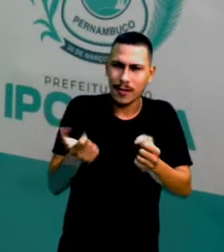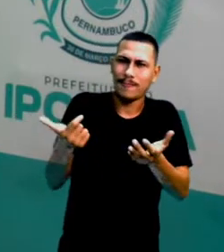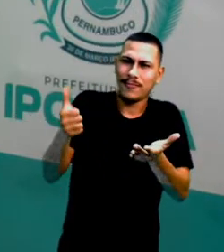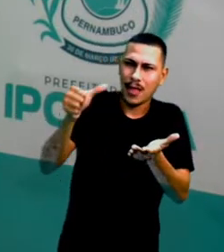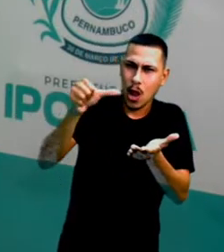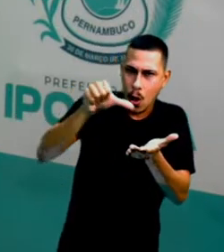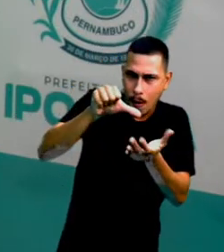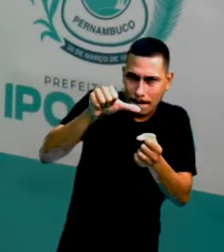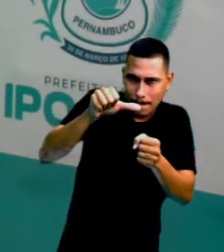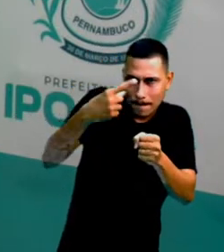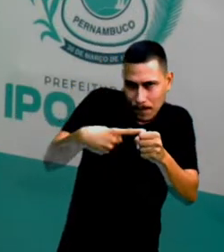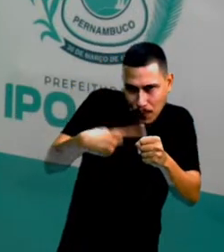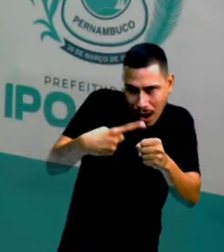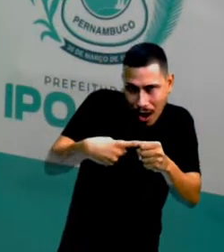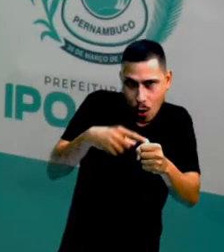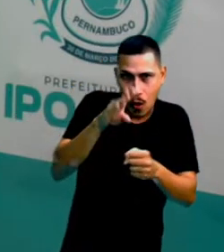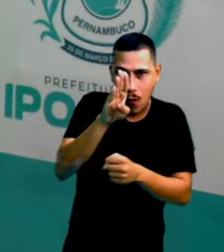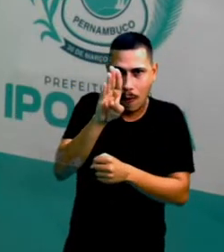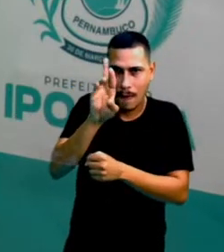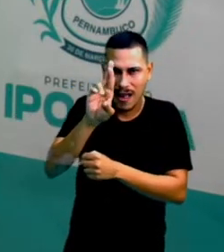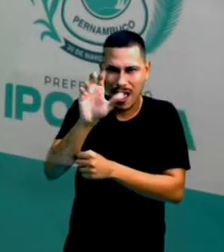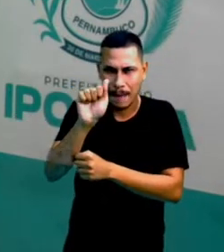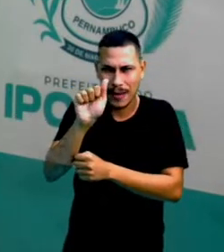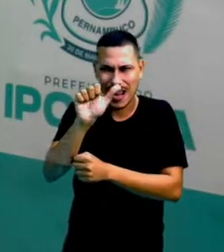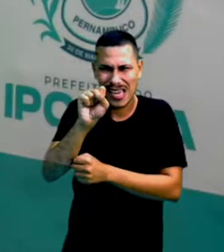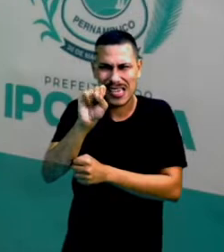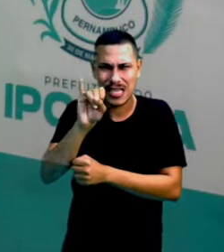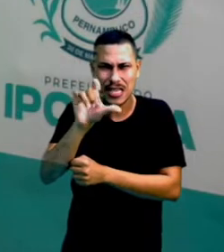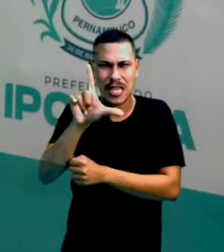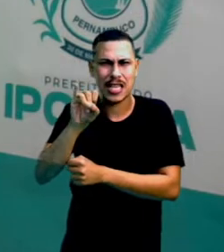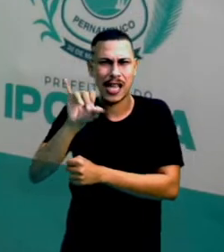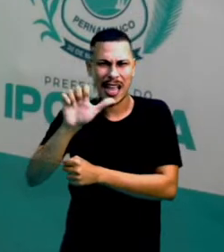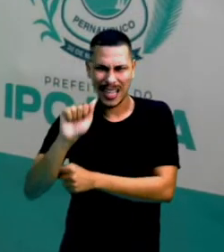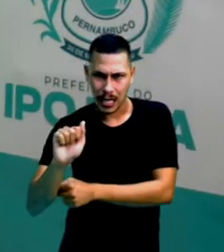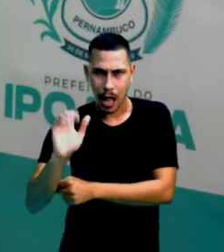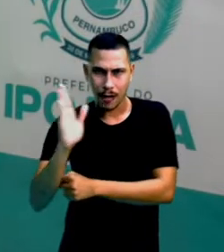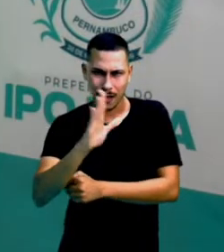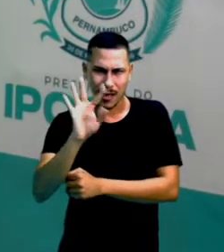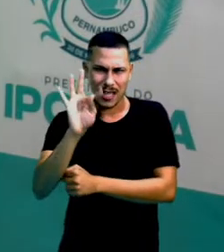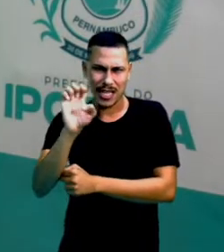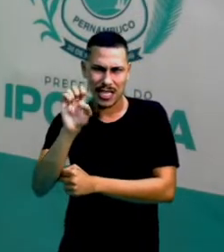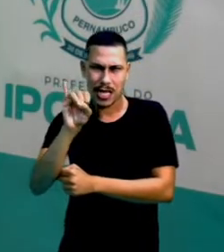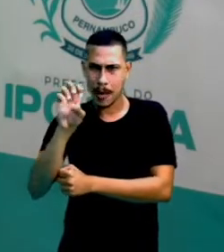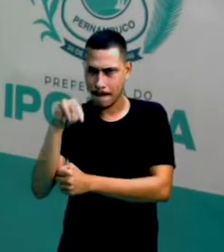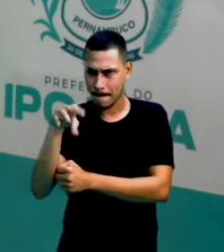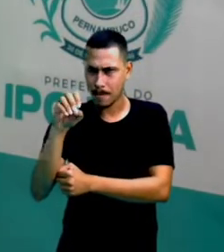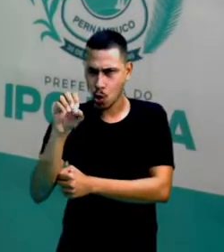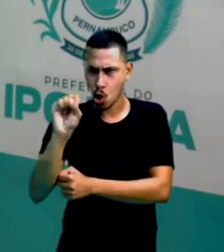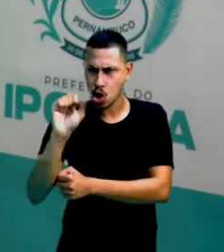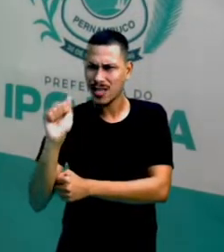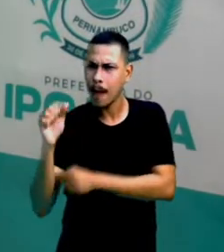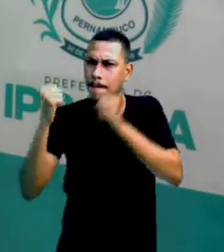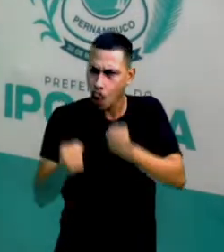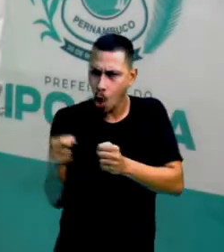e segue andando até o parque também. Belezinha? Vamos lá.